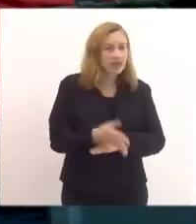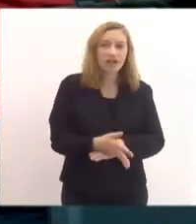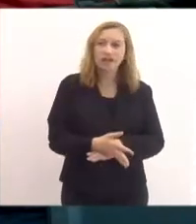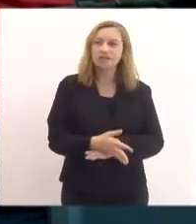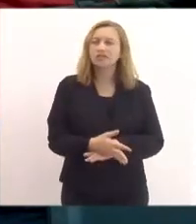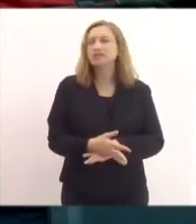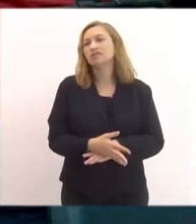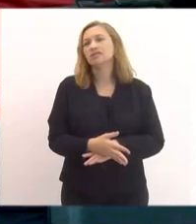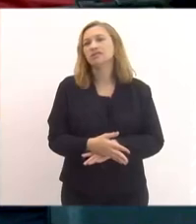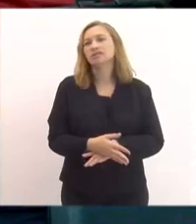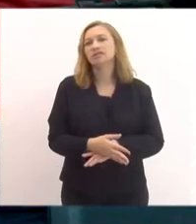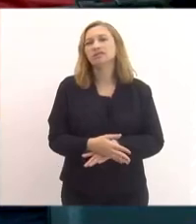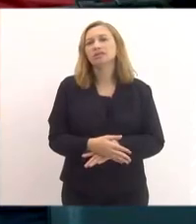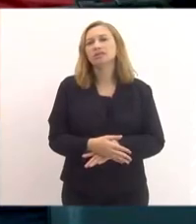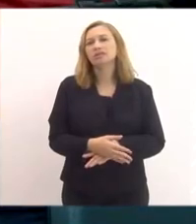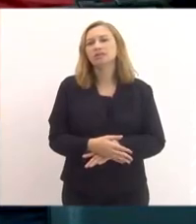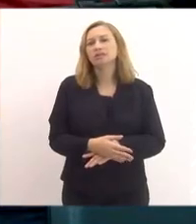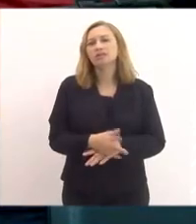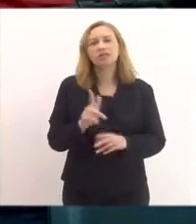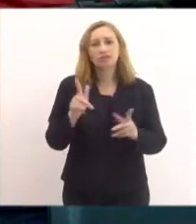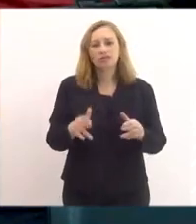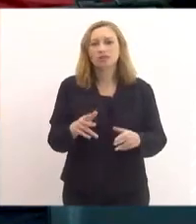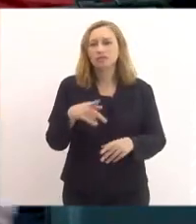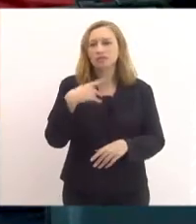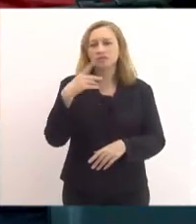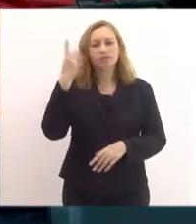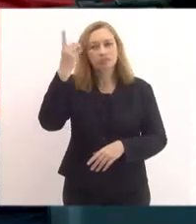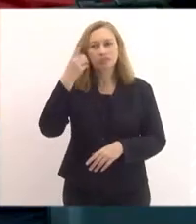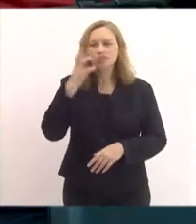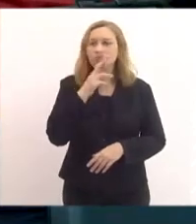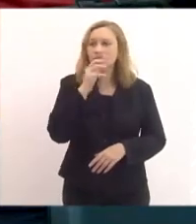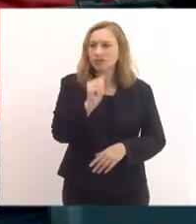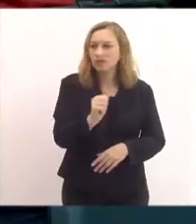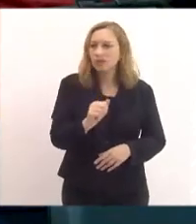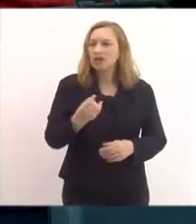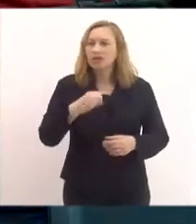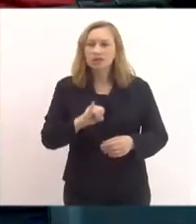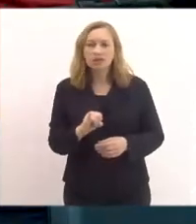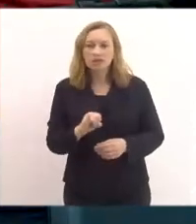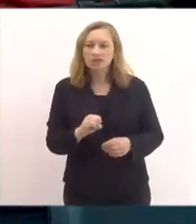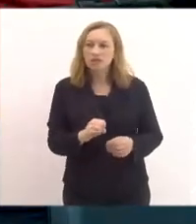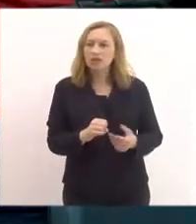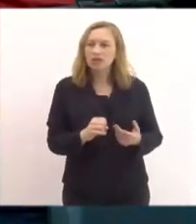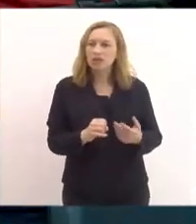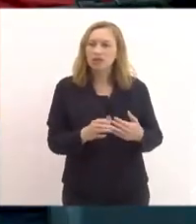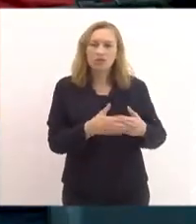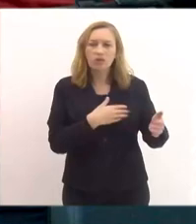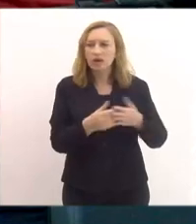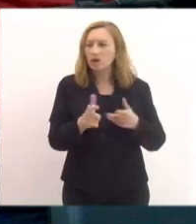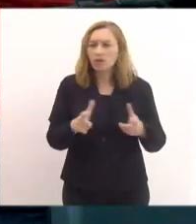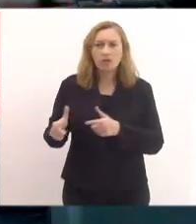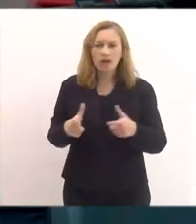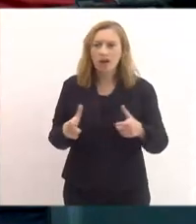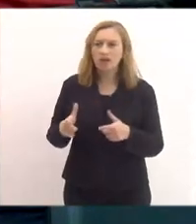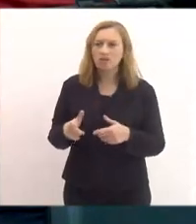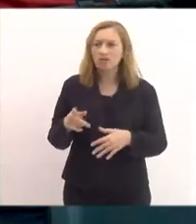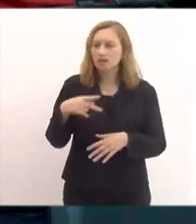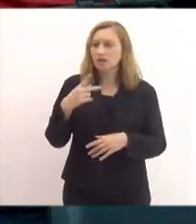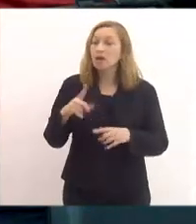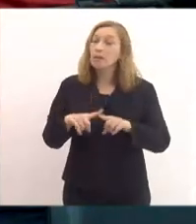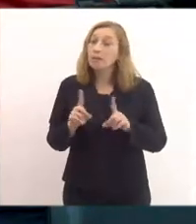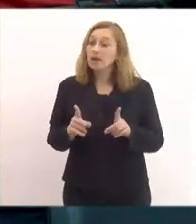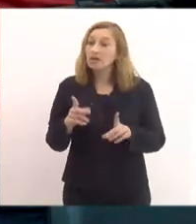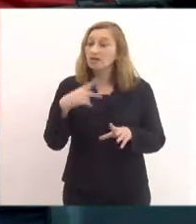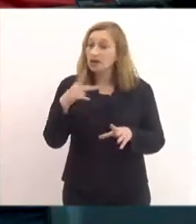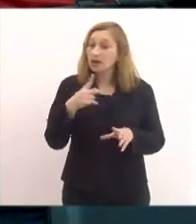disse o deputado aberração. Rodrigo Amorim. Covardia, se foi aberração. Da UERJ, se foi do Corpo de Bombeiro, ele não tem nada a ver. Eu não estou aqui para falar por ele, mas eu coloquei